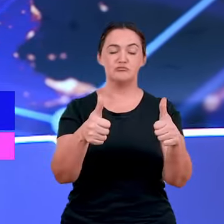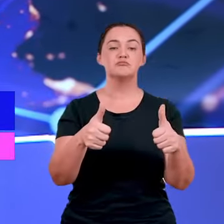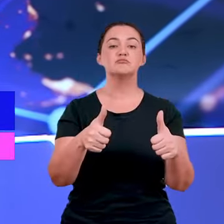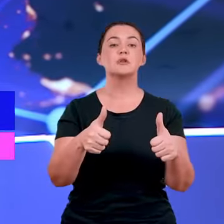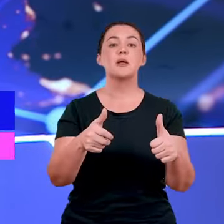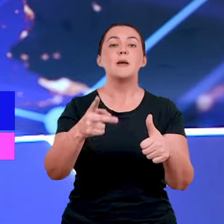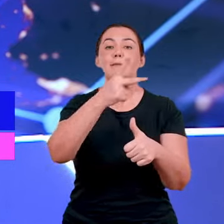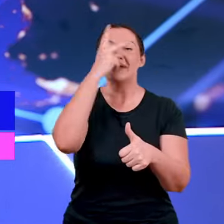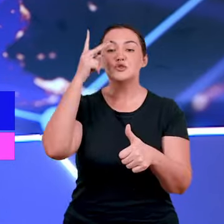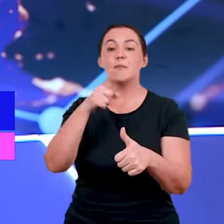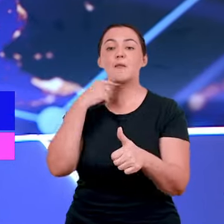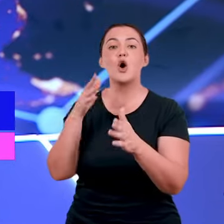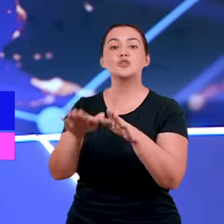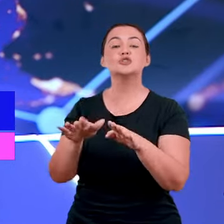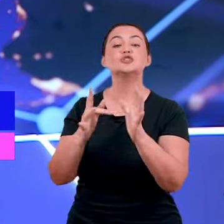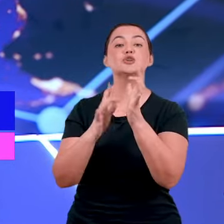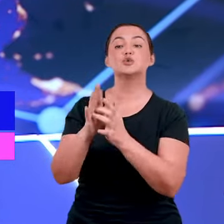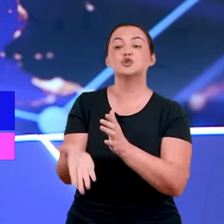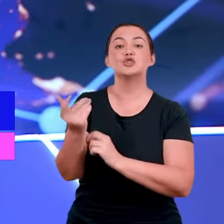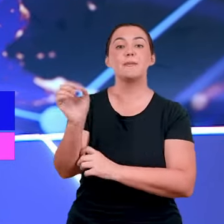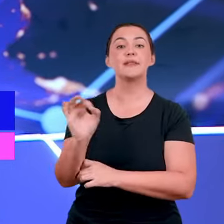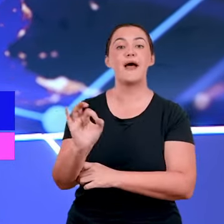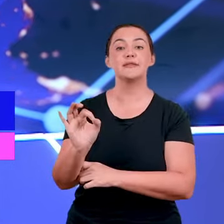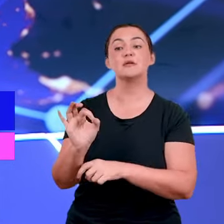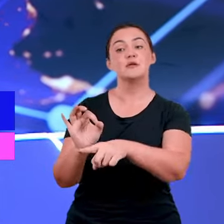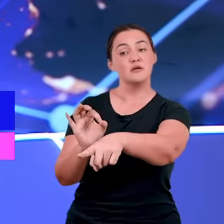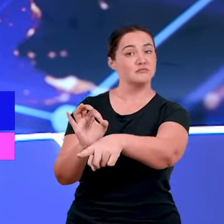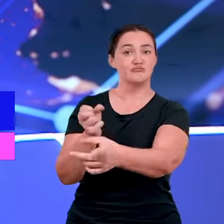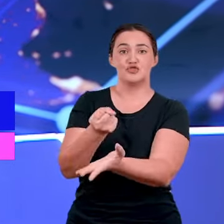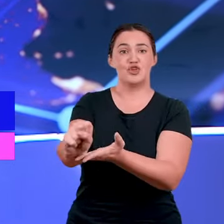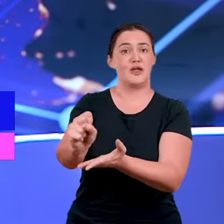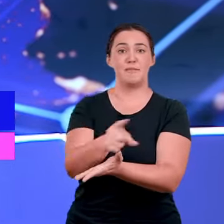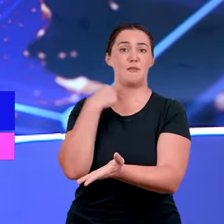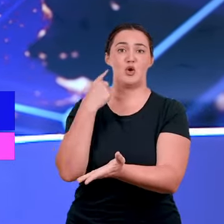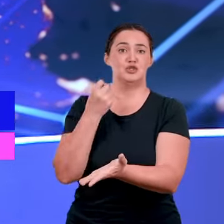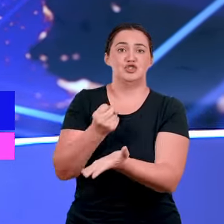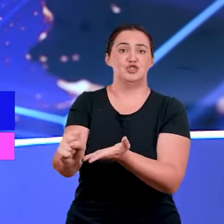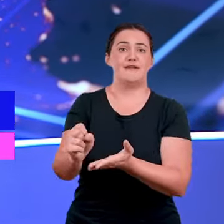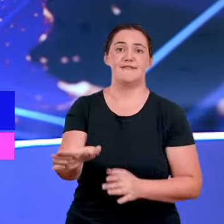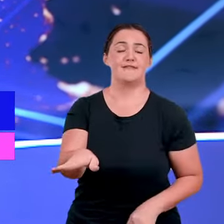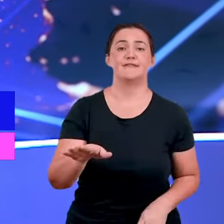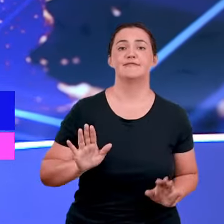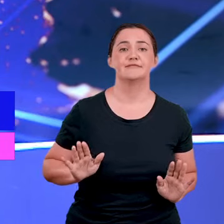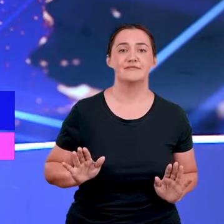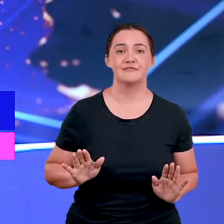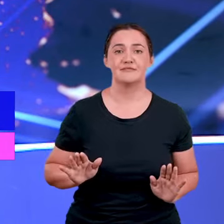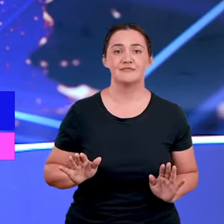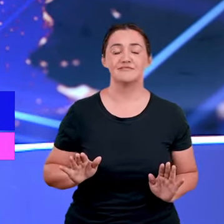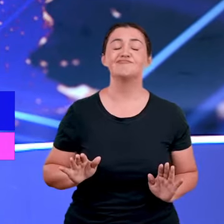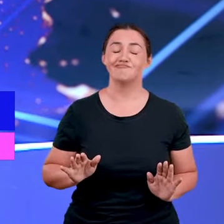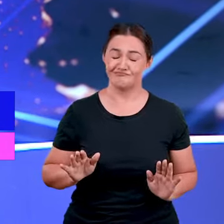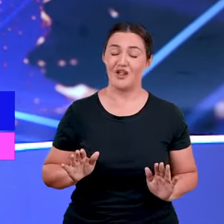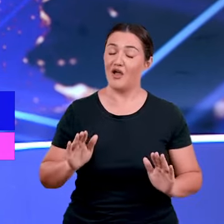que a Bíblia nos apresenta, não tem ressurreição. Essa morte aí acabou. É o